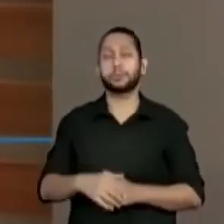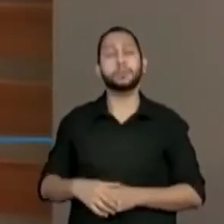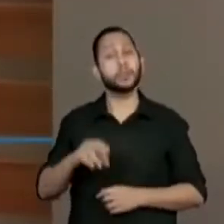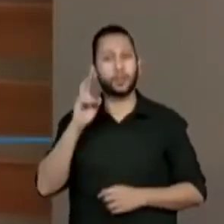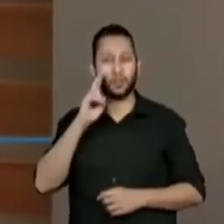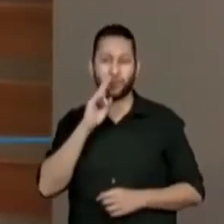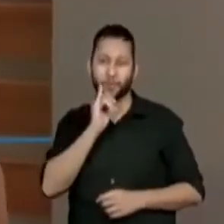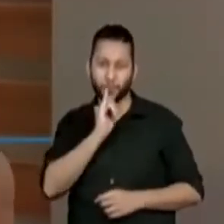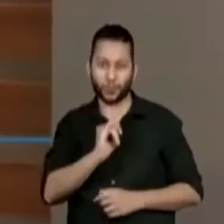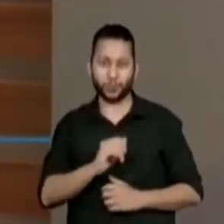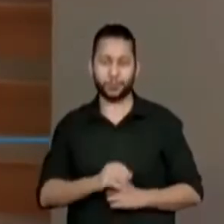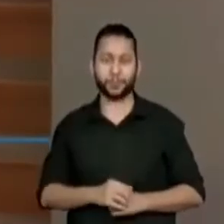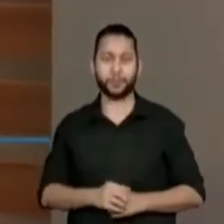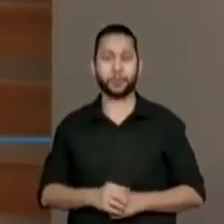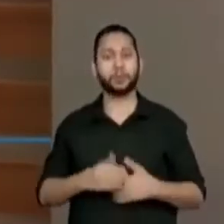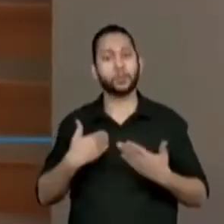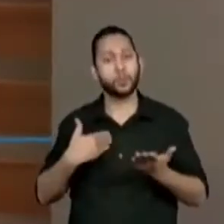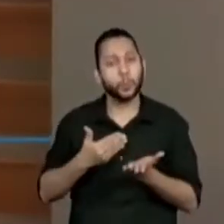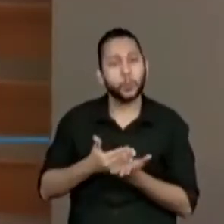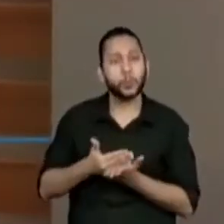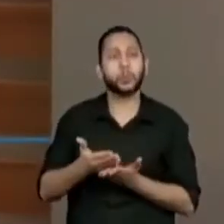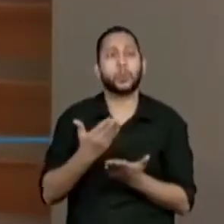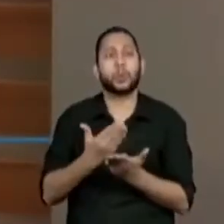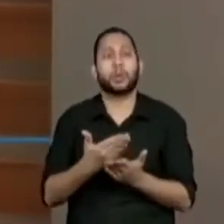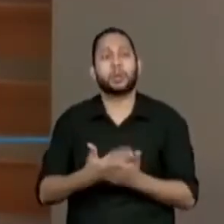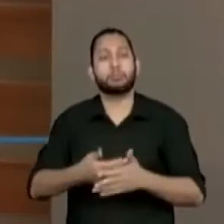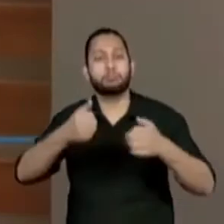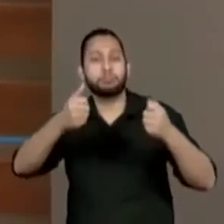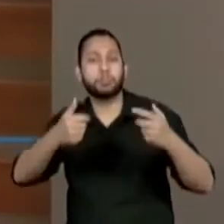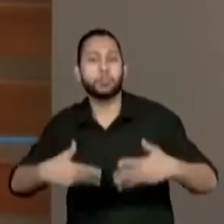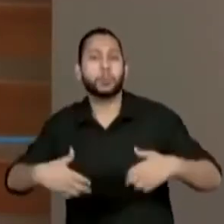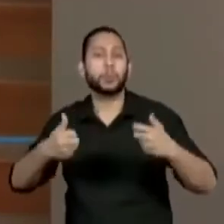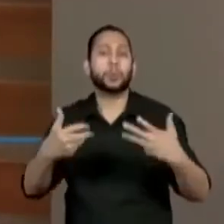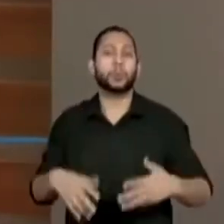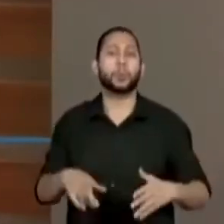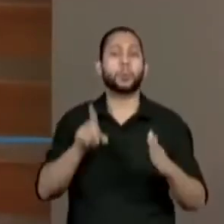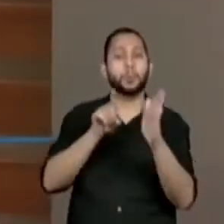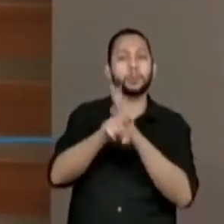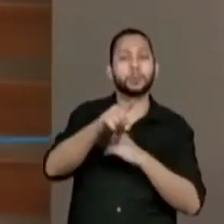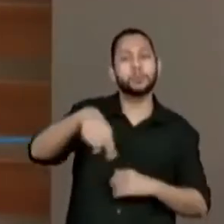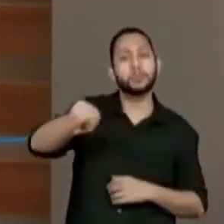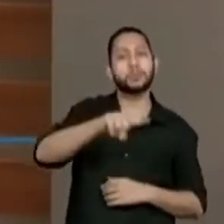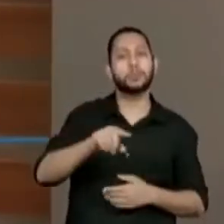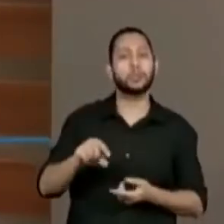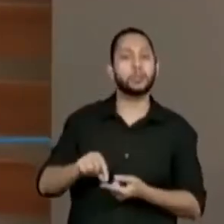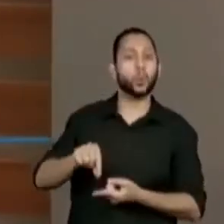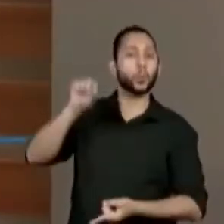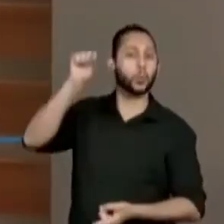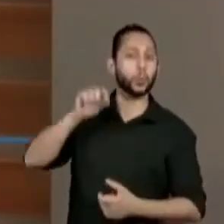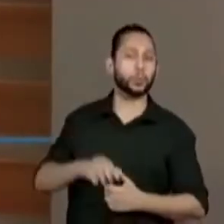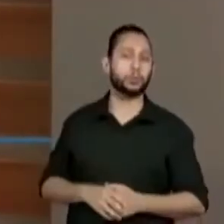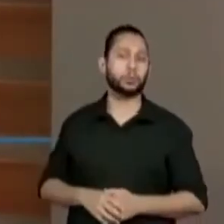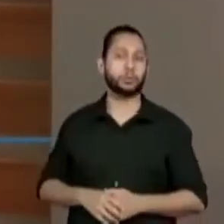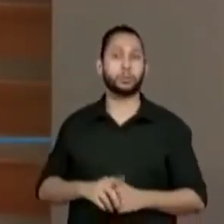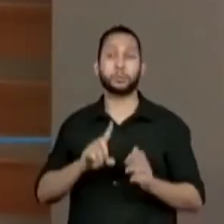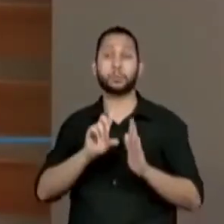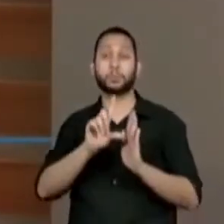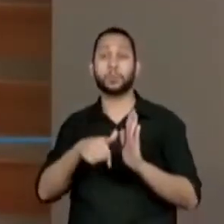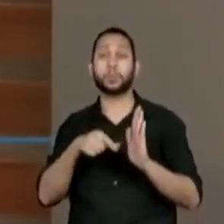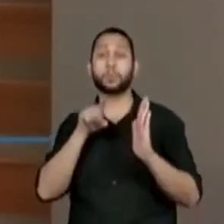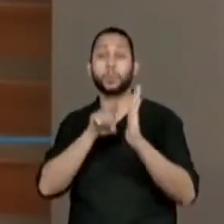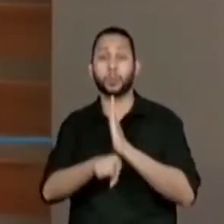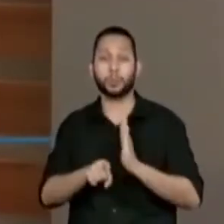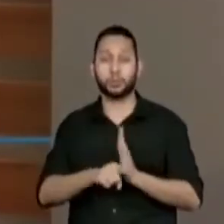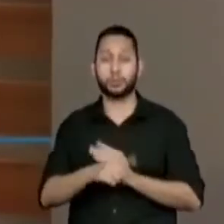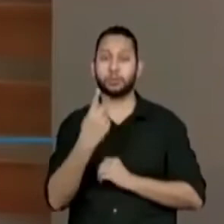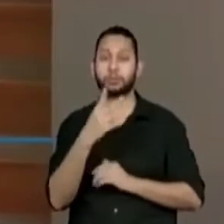falei para vocês, a gente fez toda uma introdução no começo da nossa aula. Eu perguntei a altura de vocês, depois eu perguntei quanto será que mede a